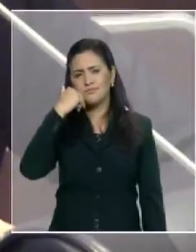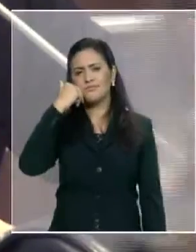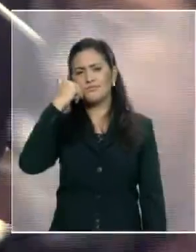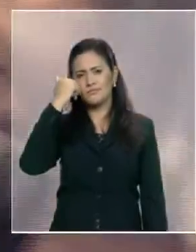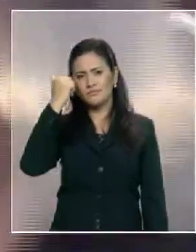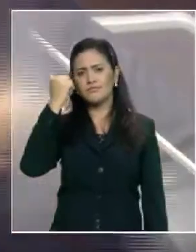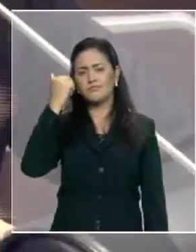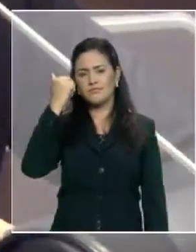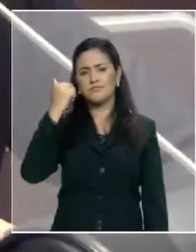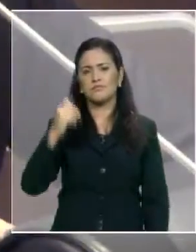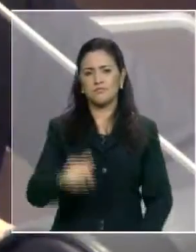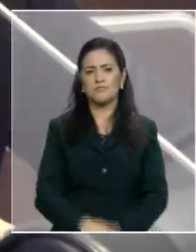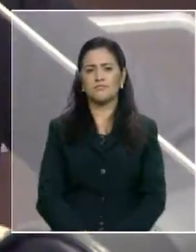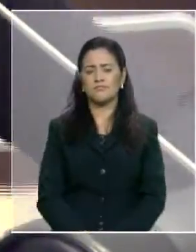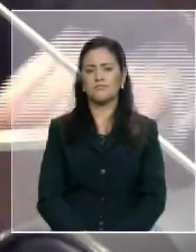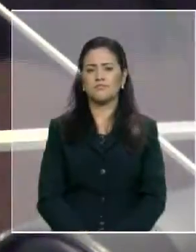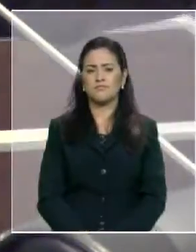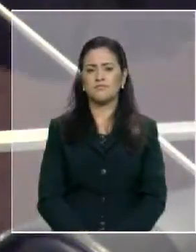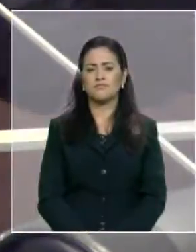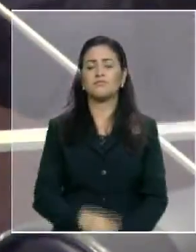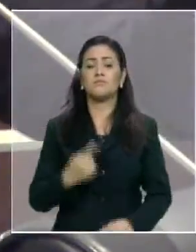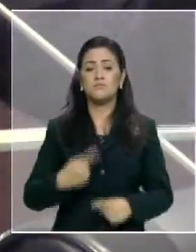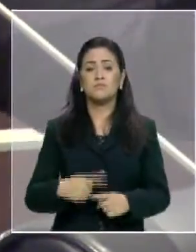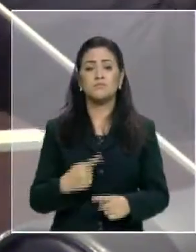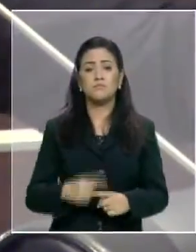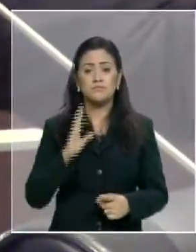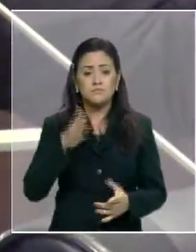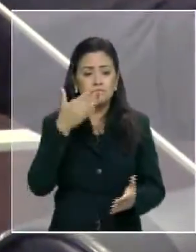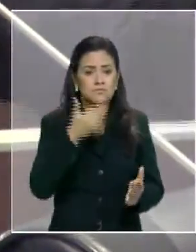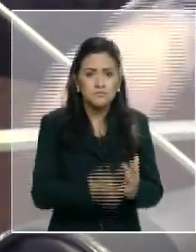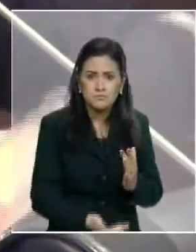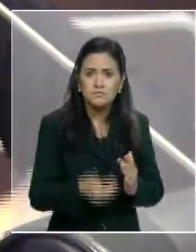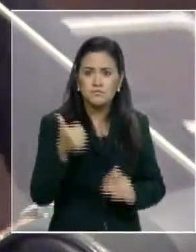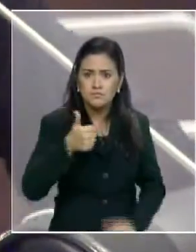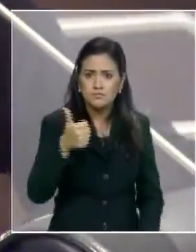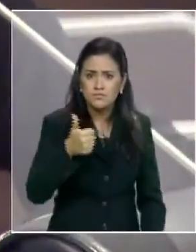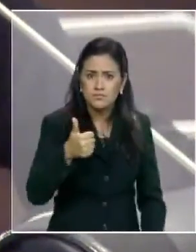vergonhoso, vergonhoso, porque já perdeu na justiça.